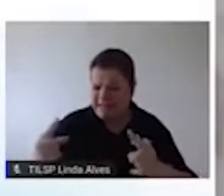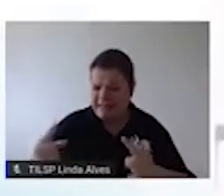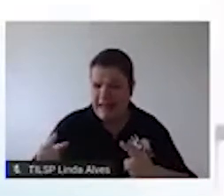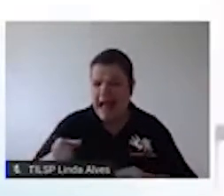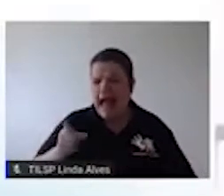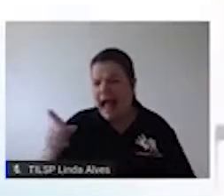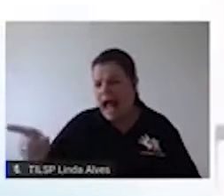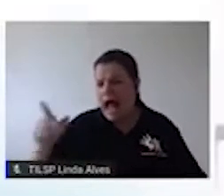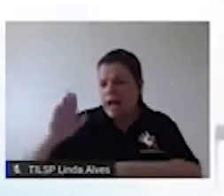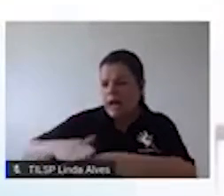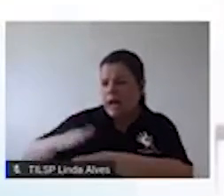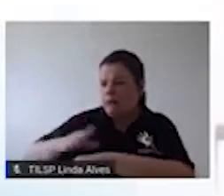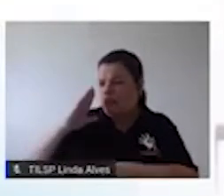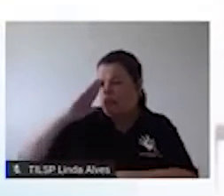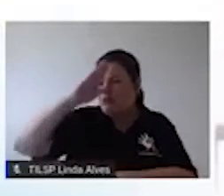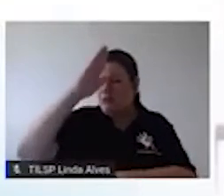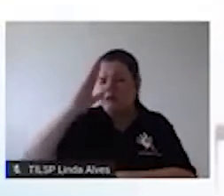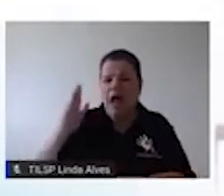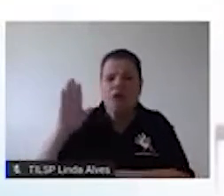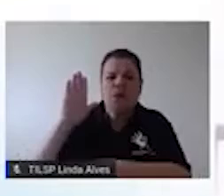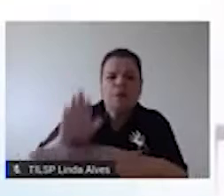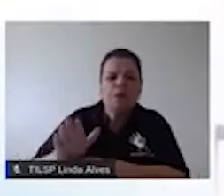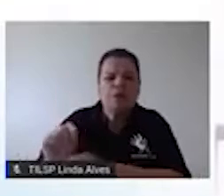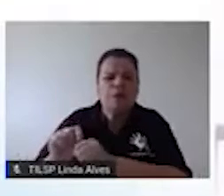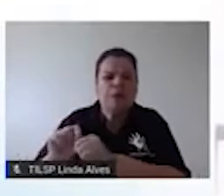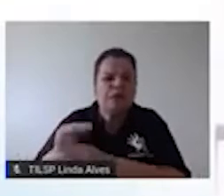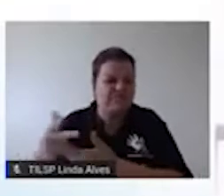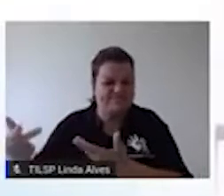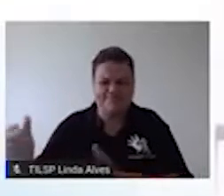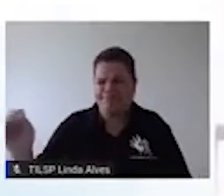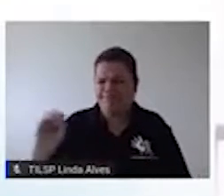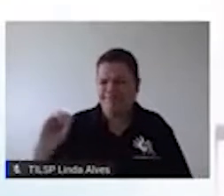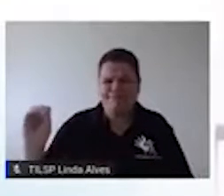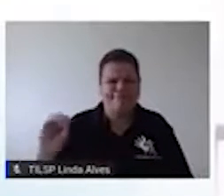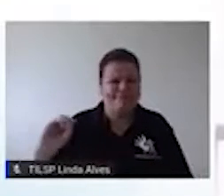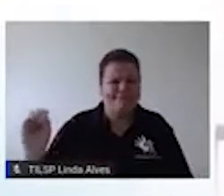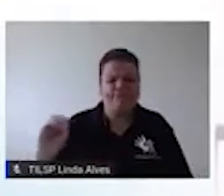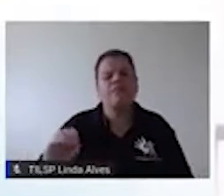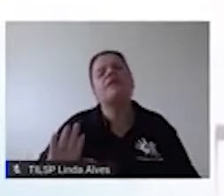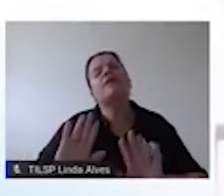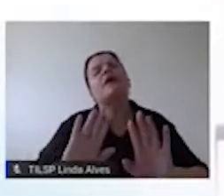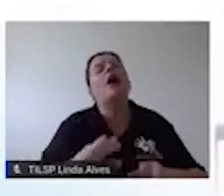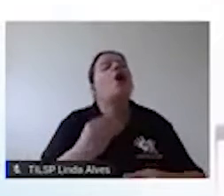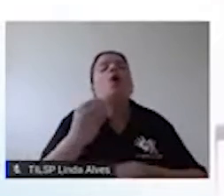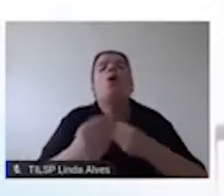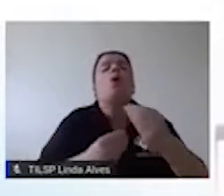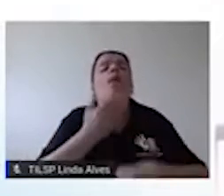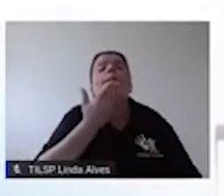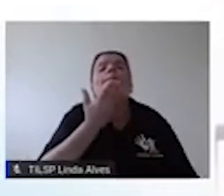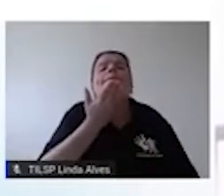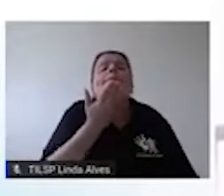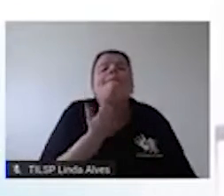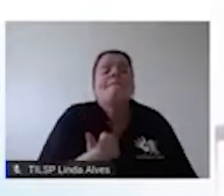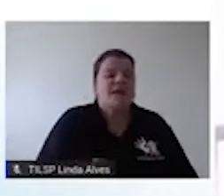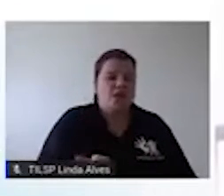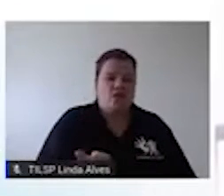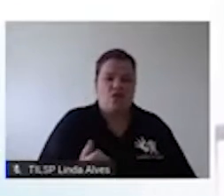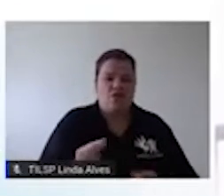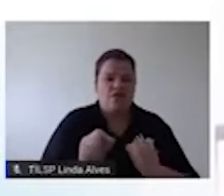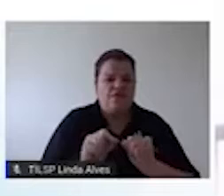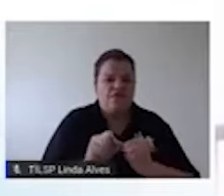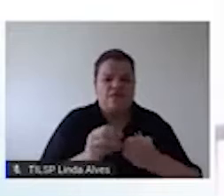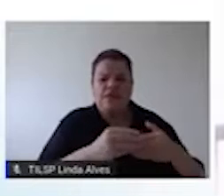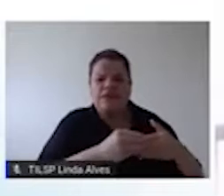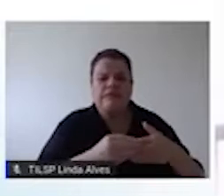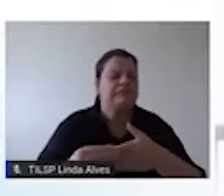por diante. Doutor Reinaldo, qual teria sido a melhor forma, a forma mais adequada da condução da